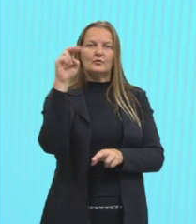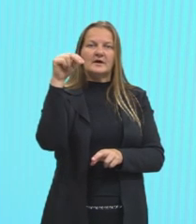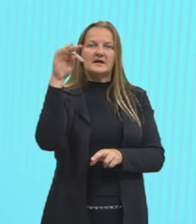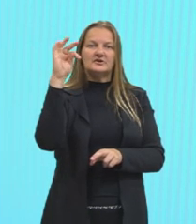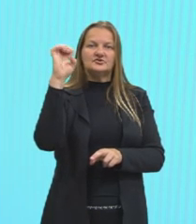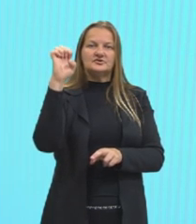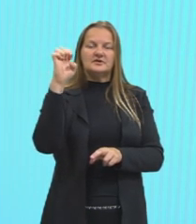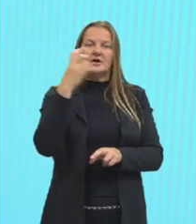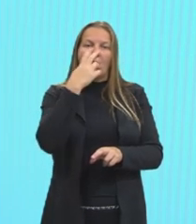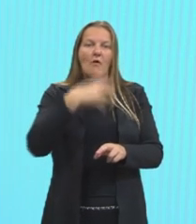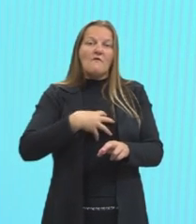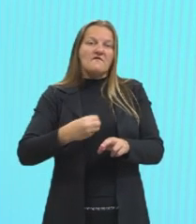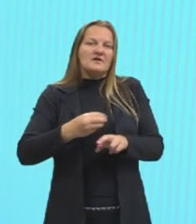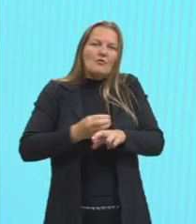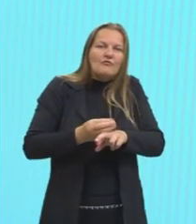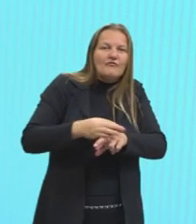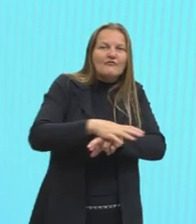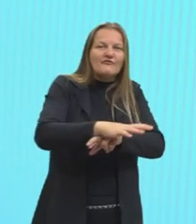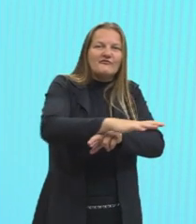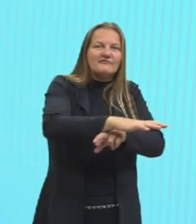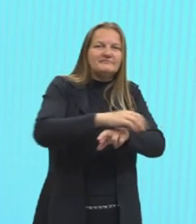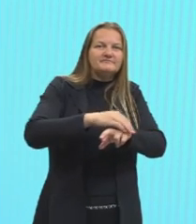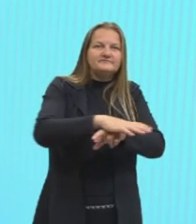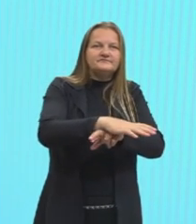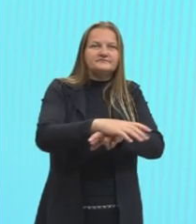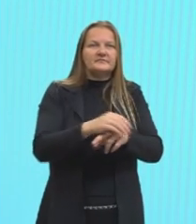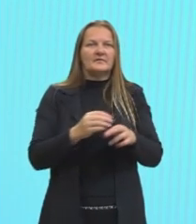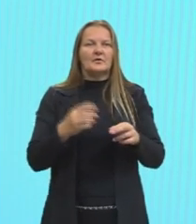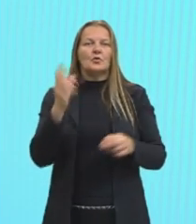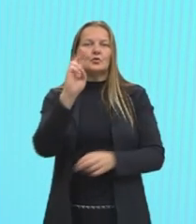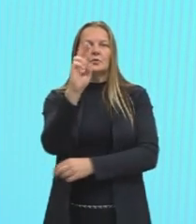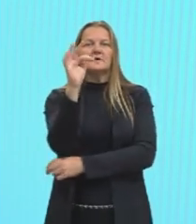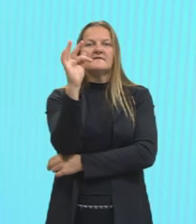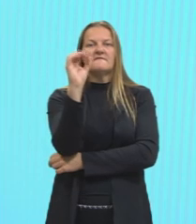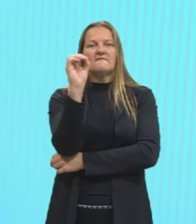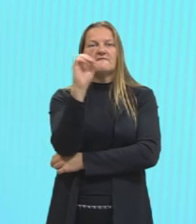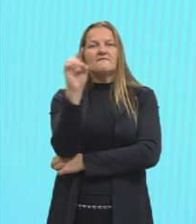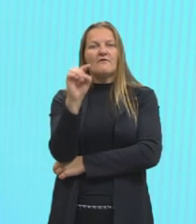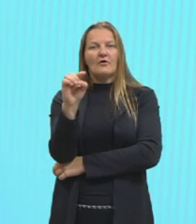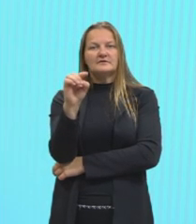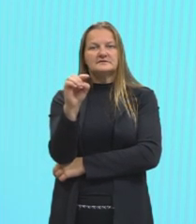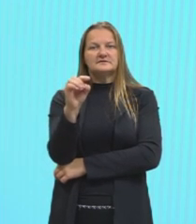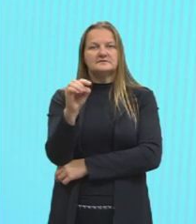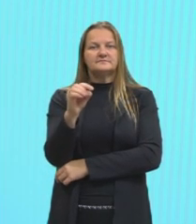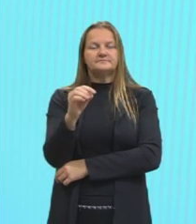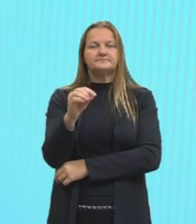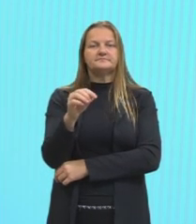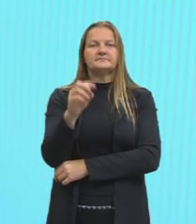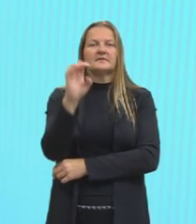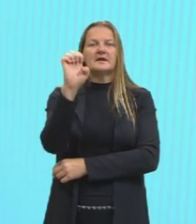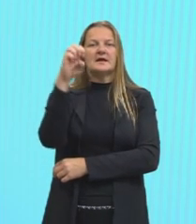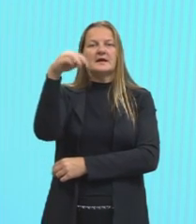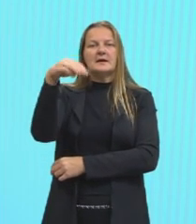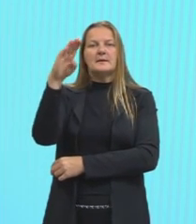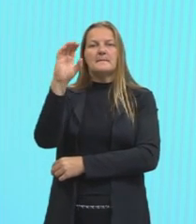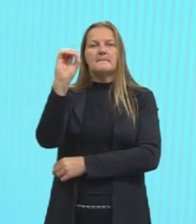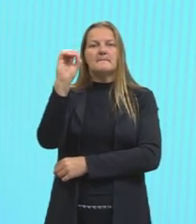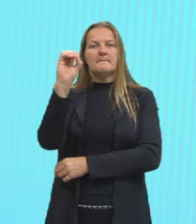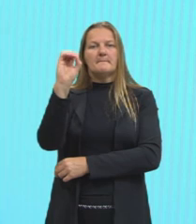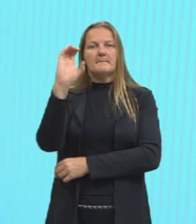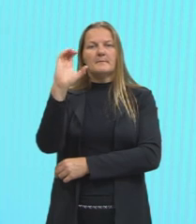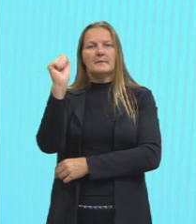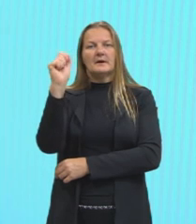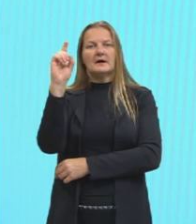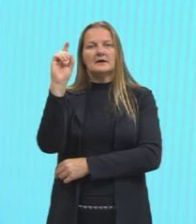uma outra questão que chama aqui ó ó sua embocadura tá gozado é a pode aparecer aí na tua questão a